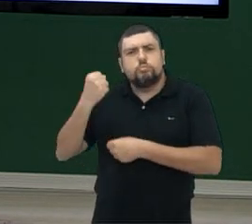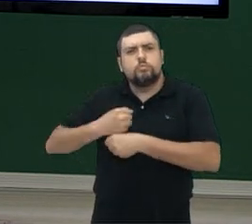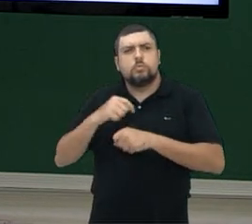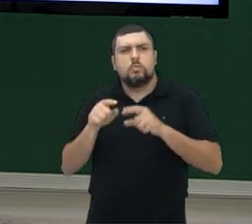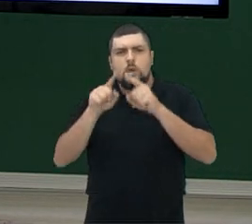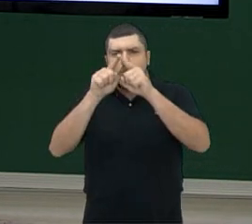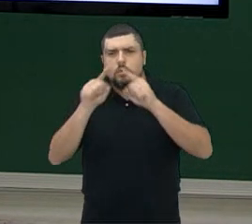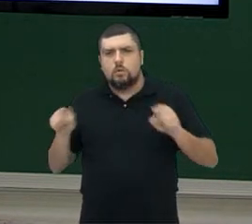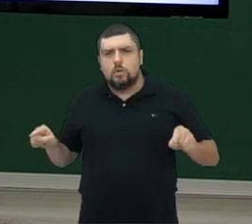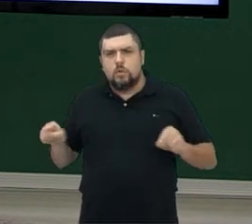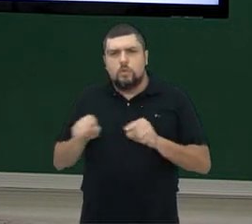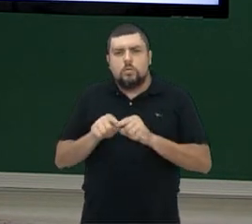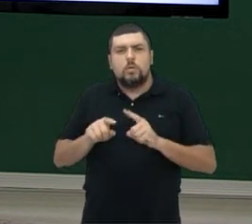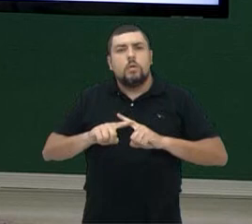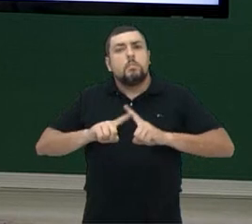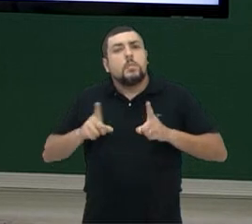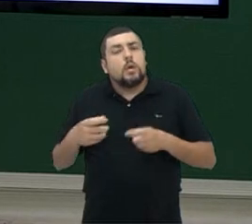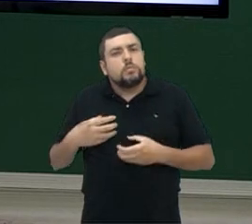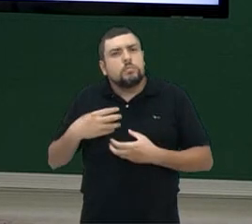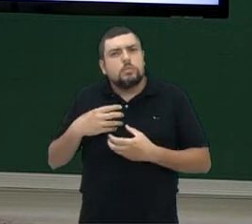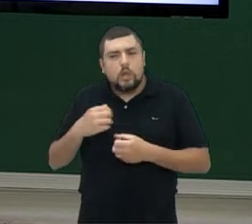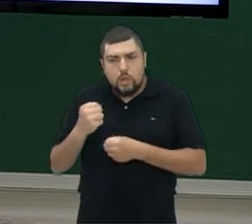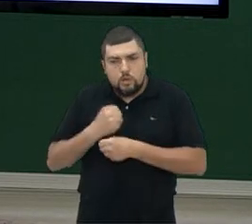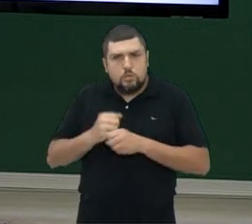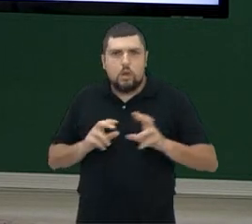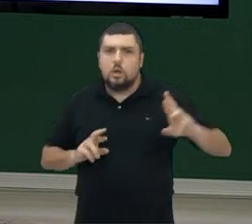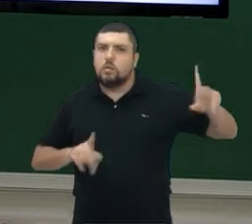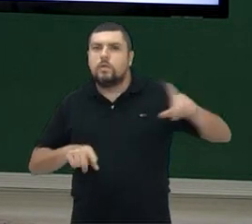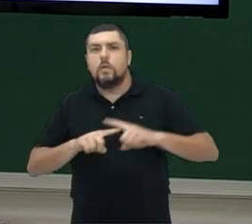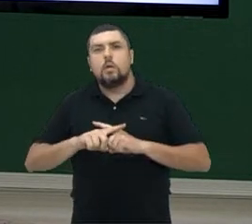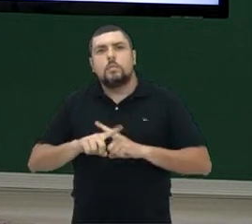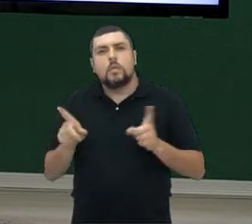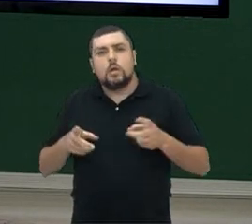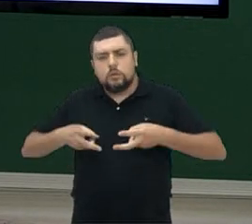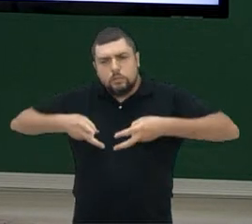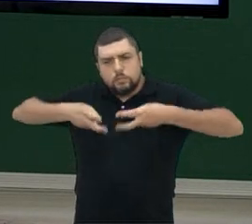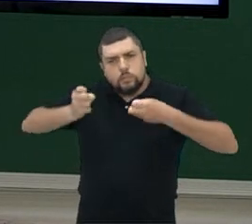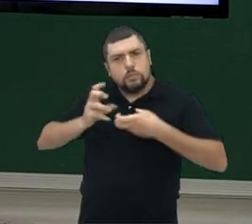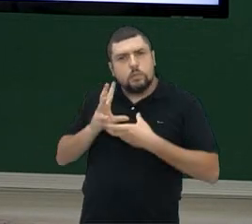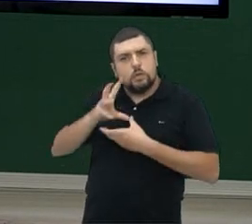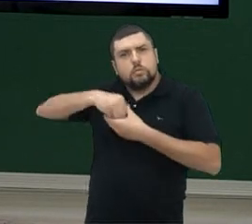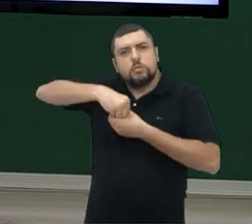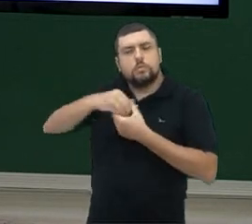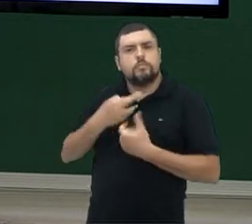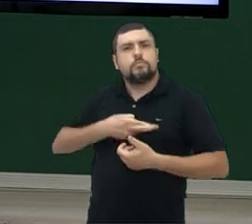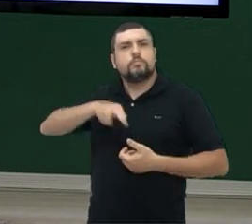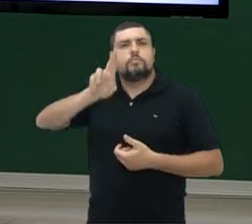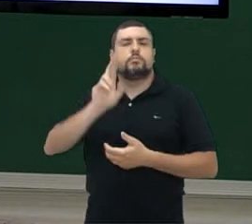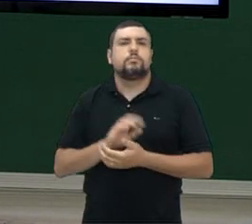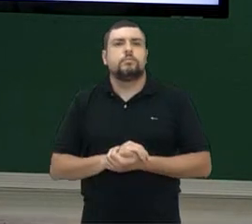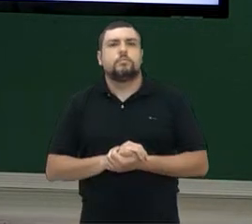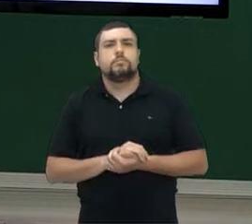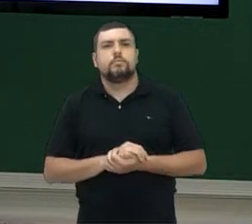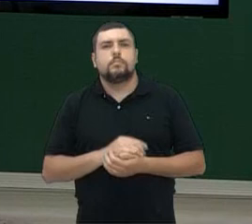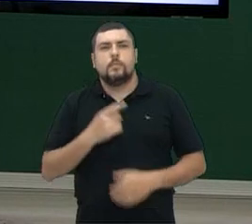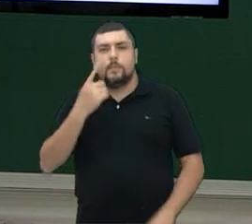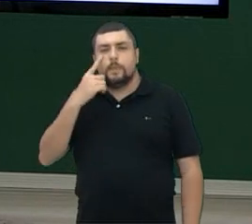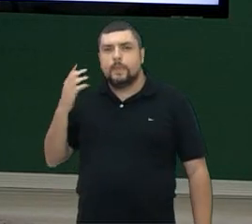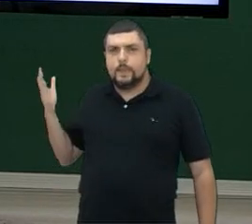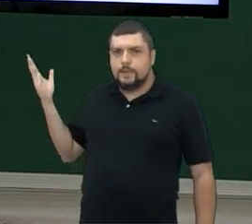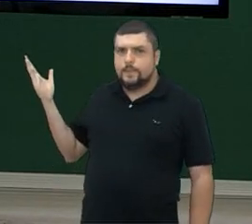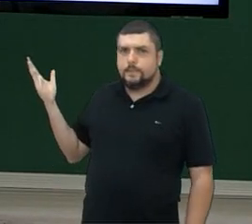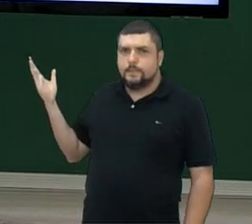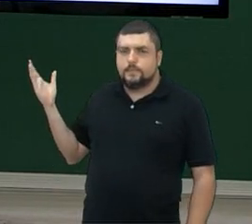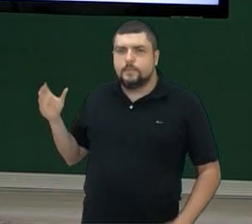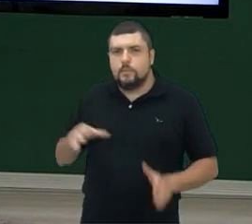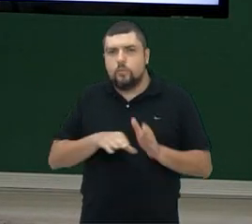o formato da pirâmide tem forte influência religiosa egípcia. Trouxe para vocês aqui, no Google Earth,